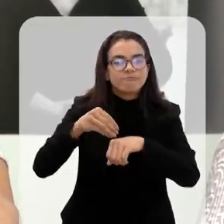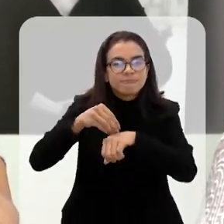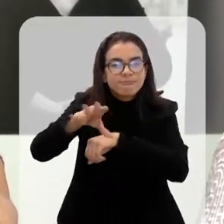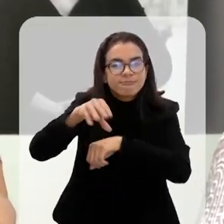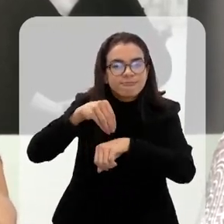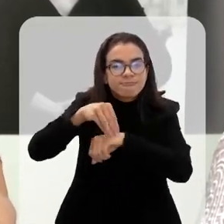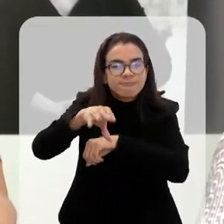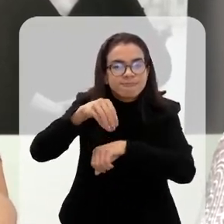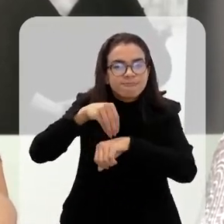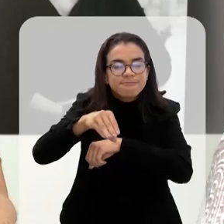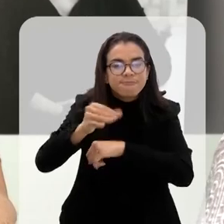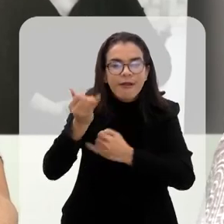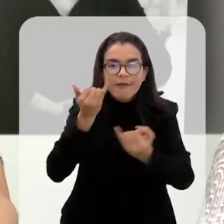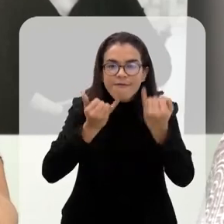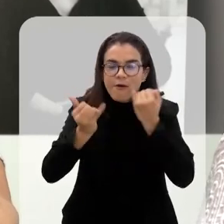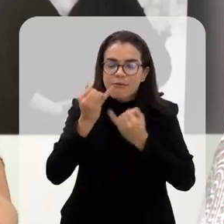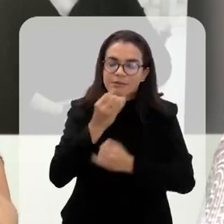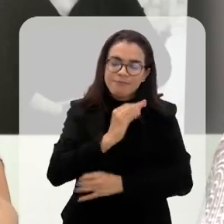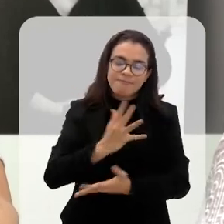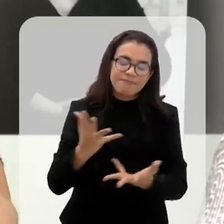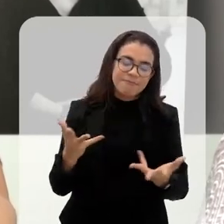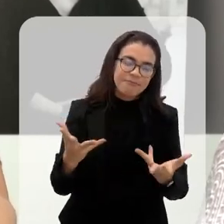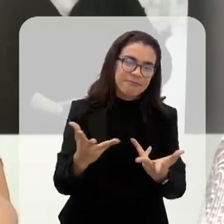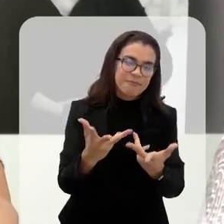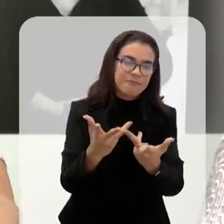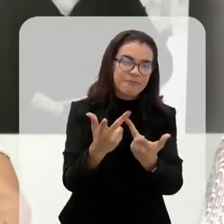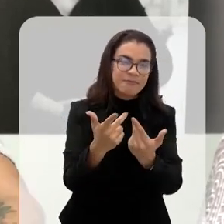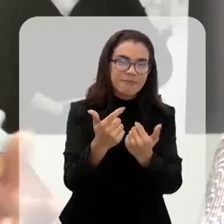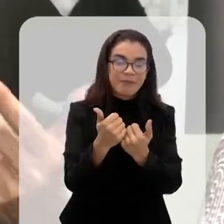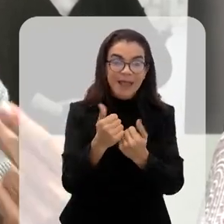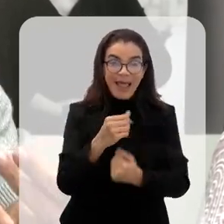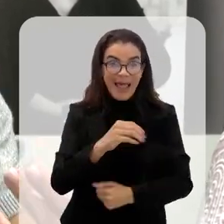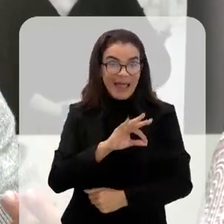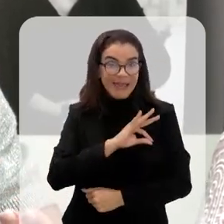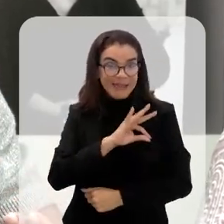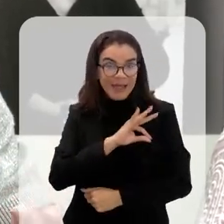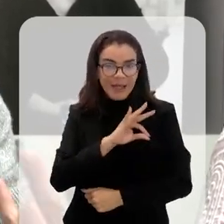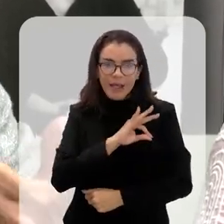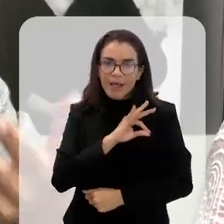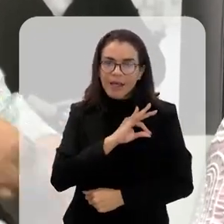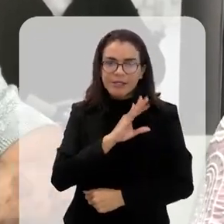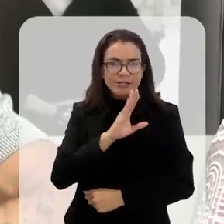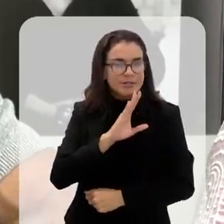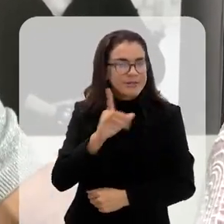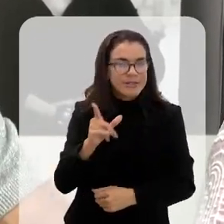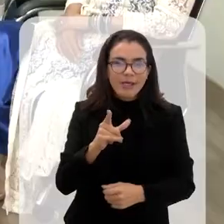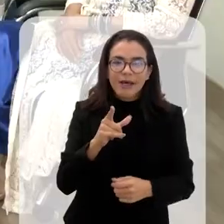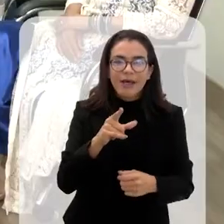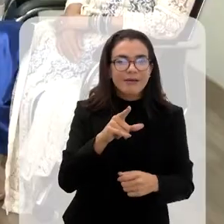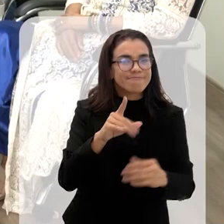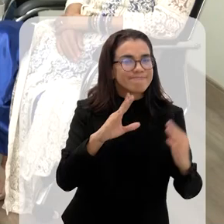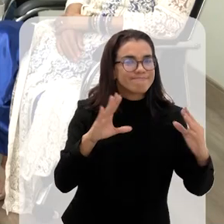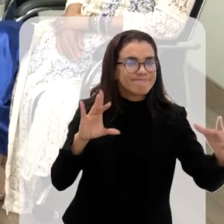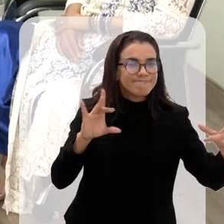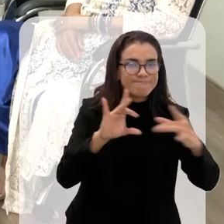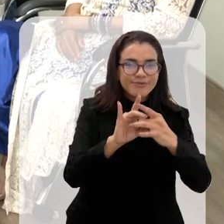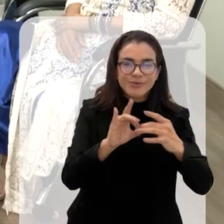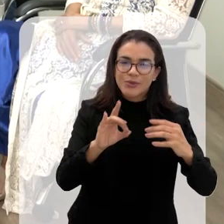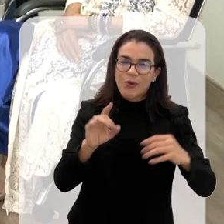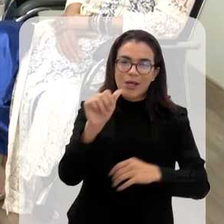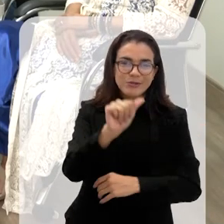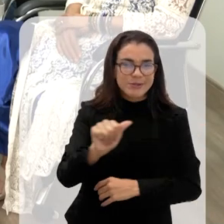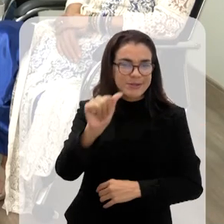de informações é maravilhoso, porque hoje a delegacia recebe direto da Associação de Moradores.